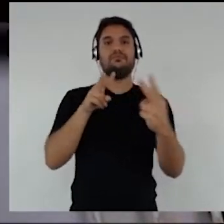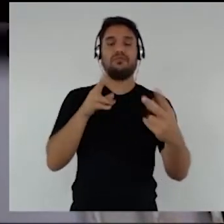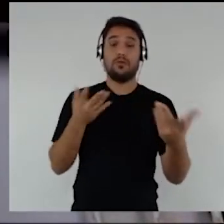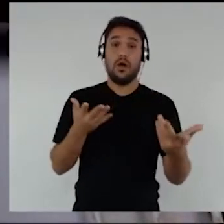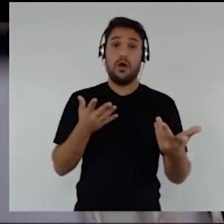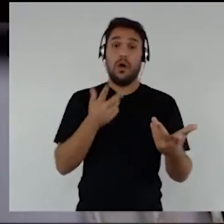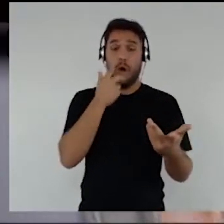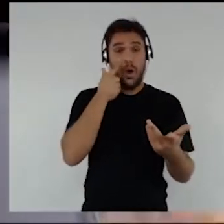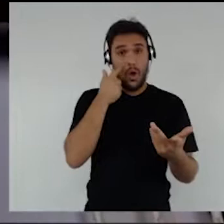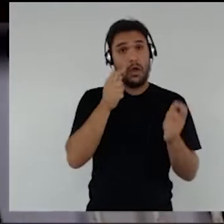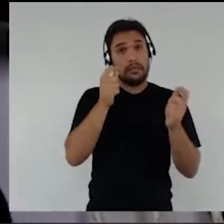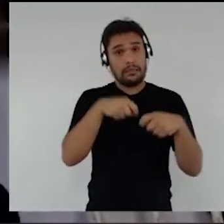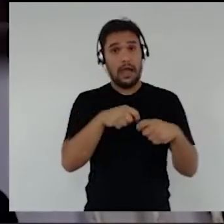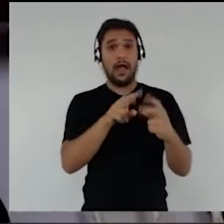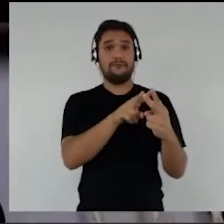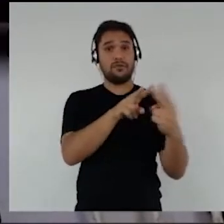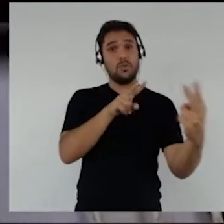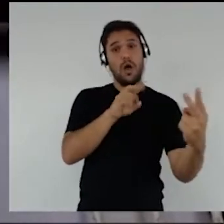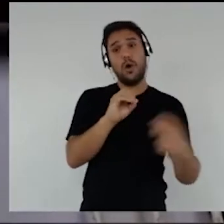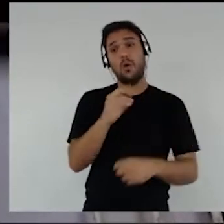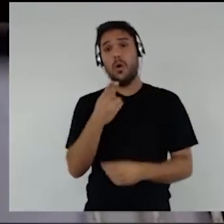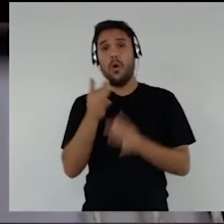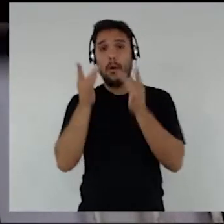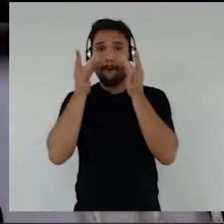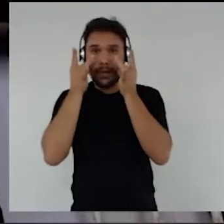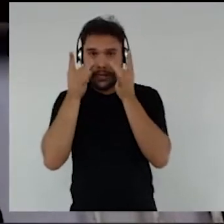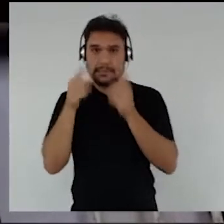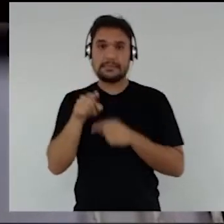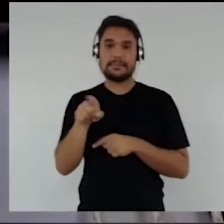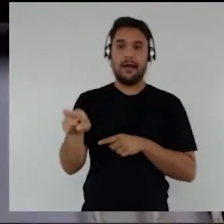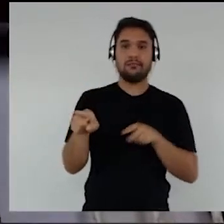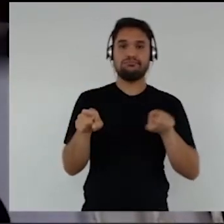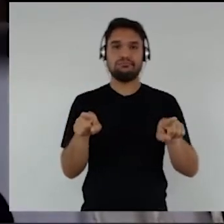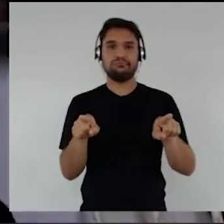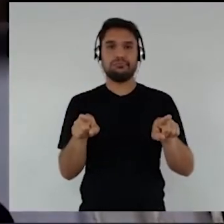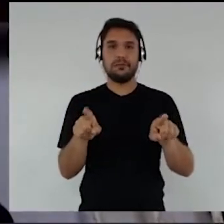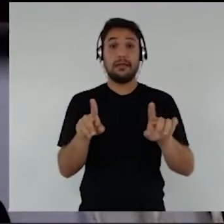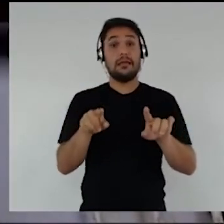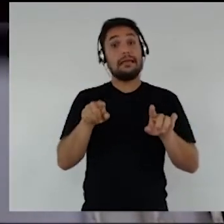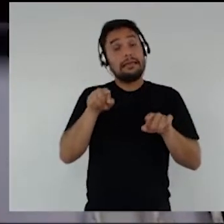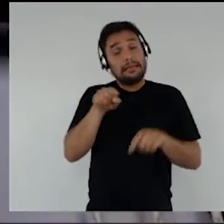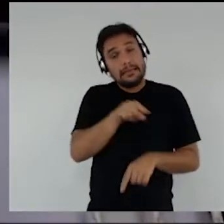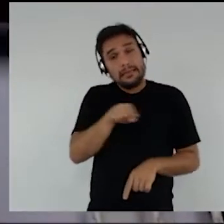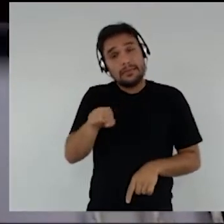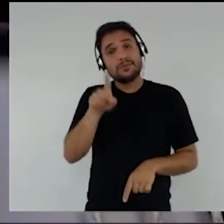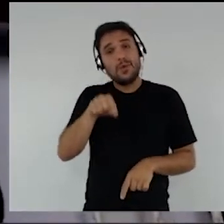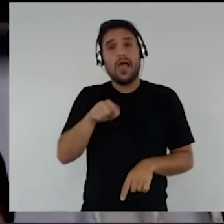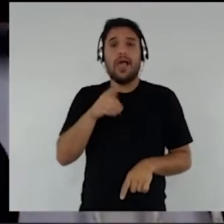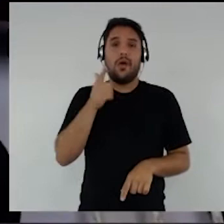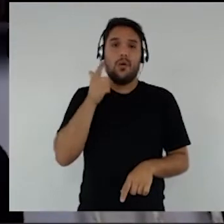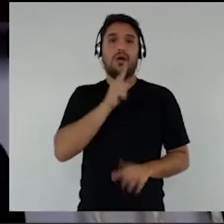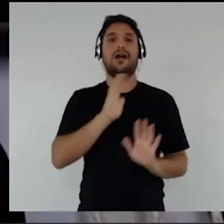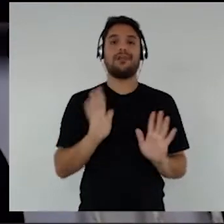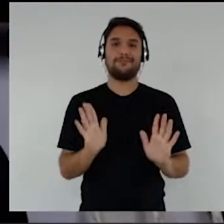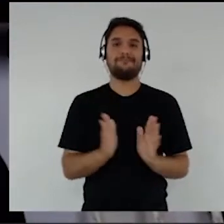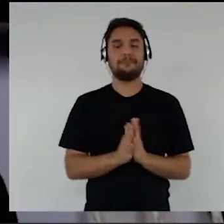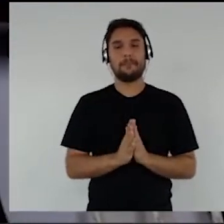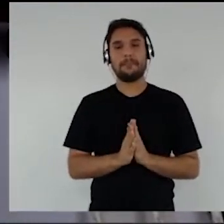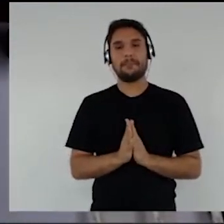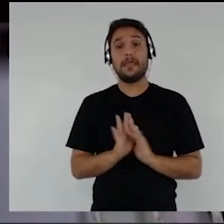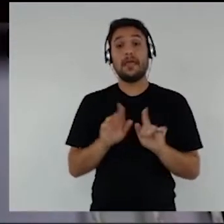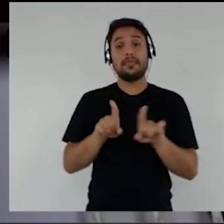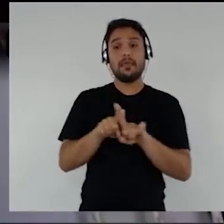Olha, pode ser feito online, pode ser feito presencial, né? Mas eu acho que isso é um ganho. O despacho com